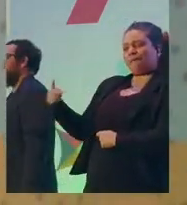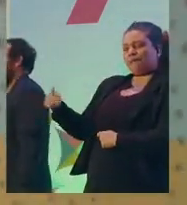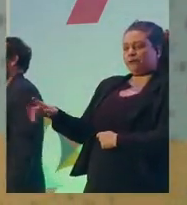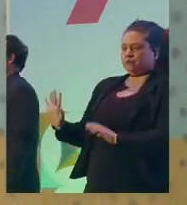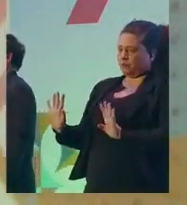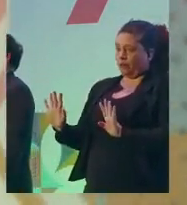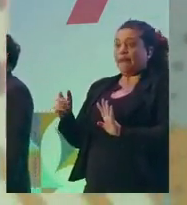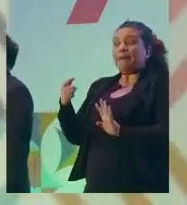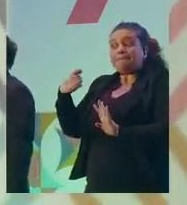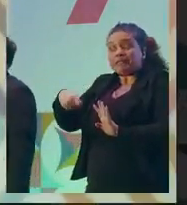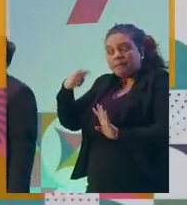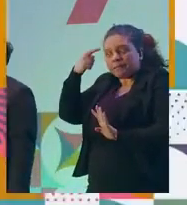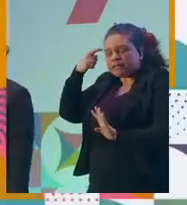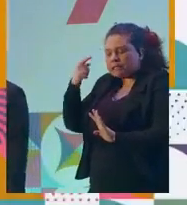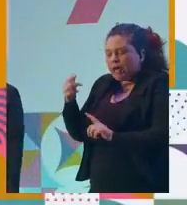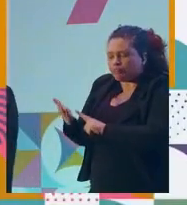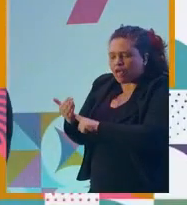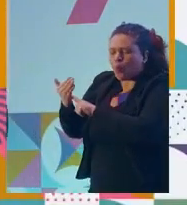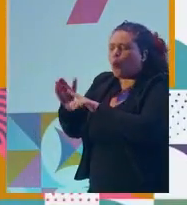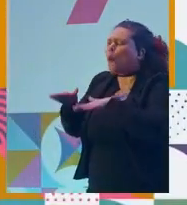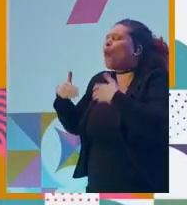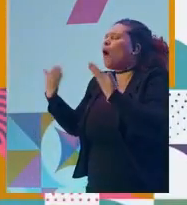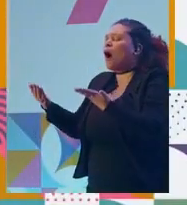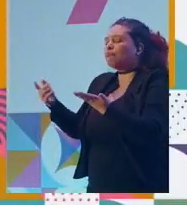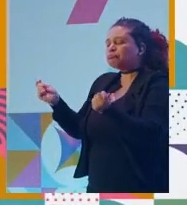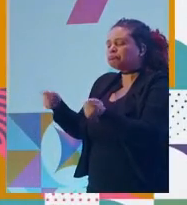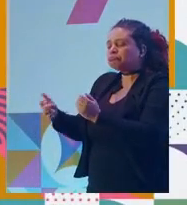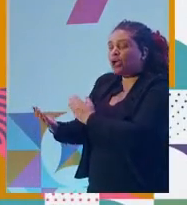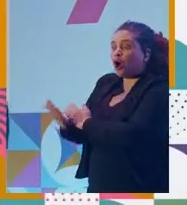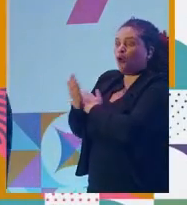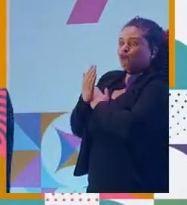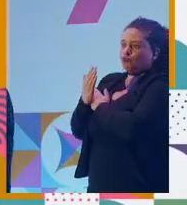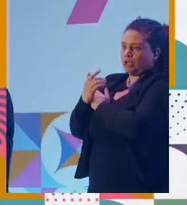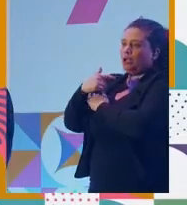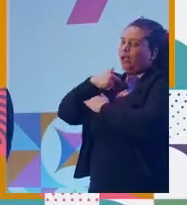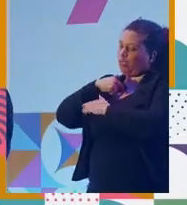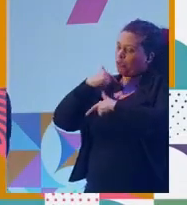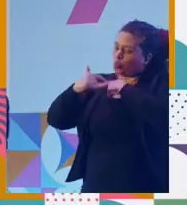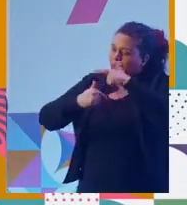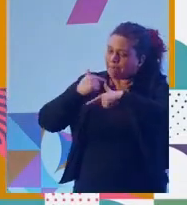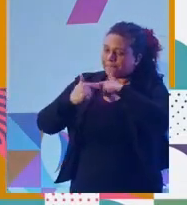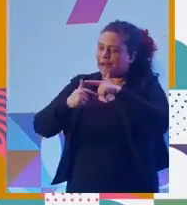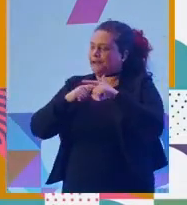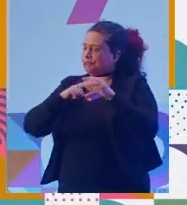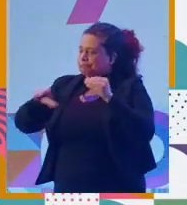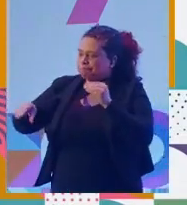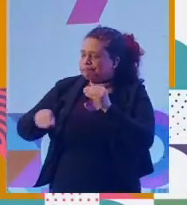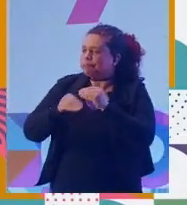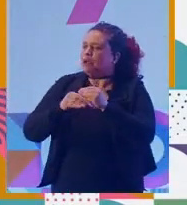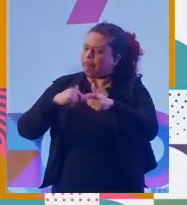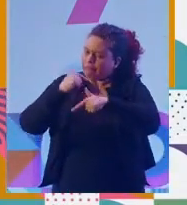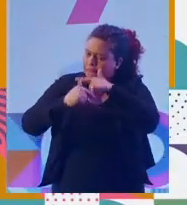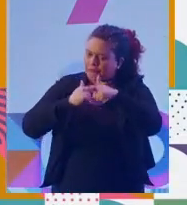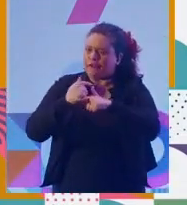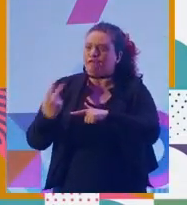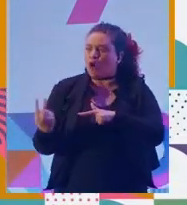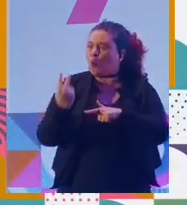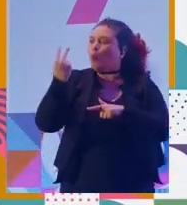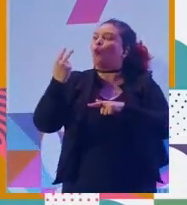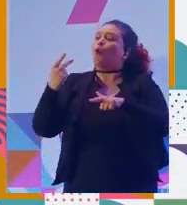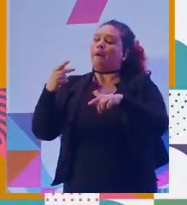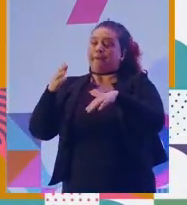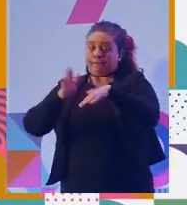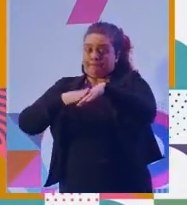qual é a tecnologia que me ajuda a executar o processo, agregar valor, que seja mais eficiente,